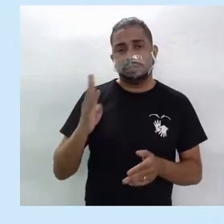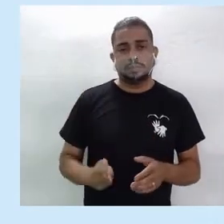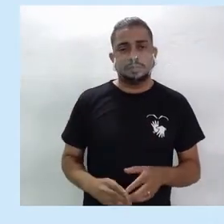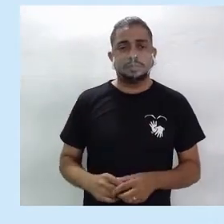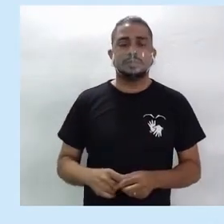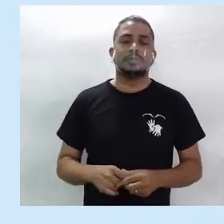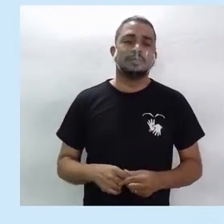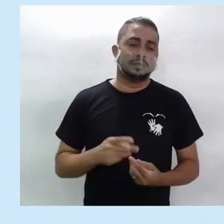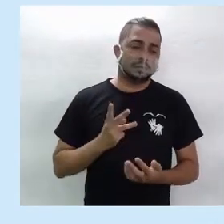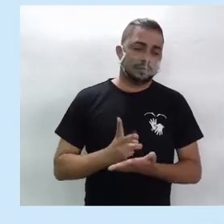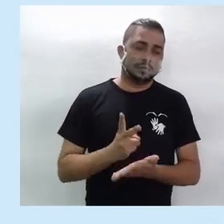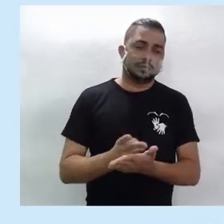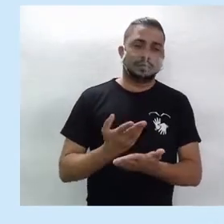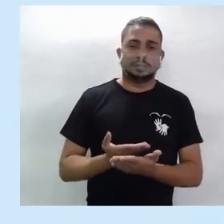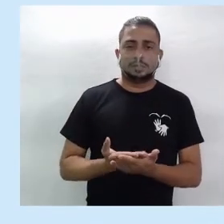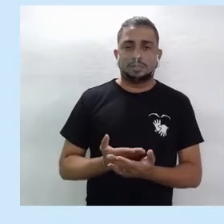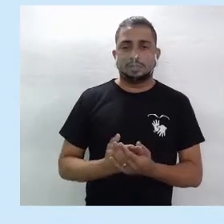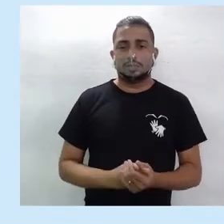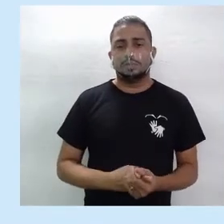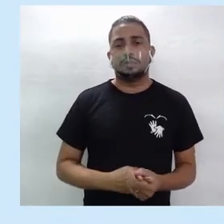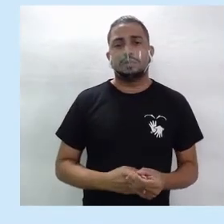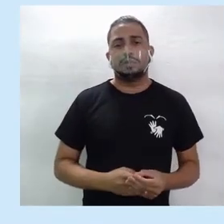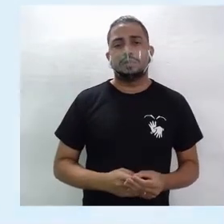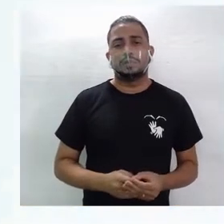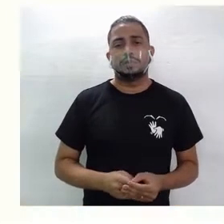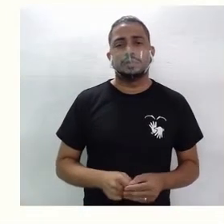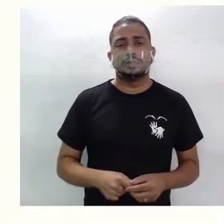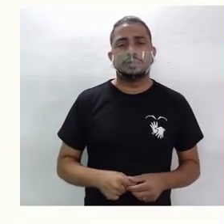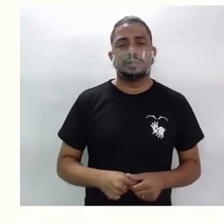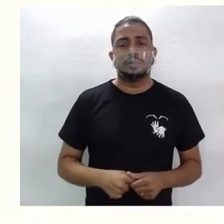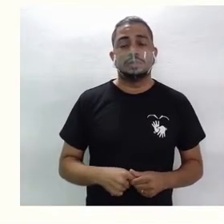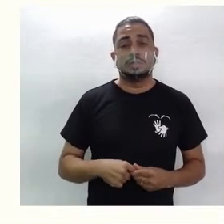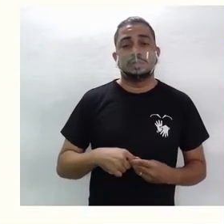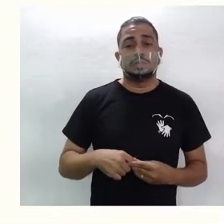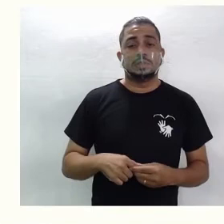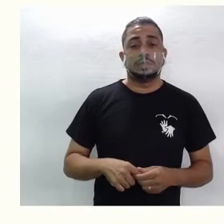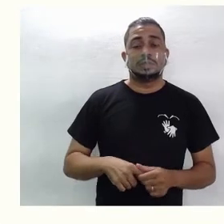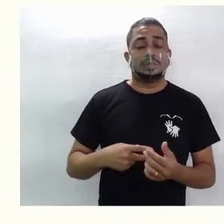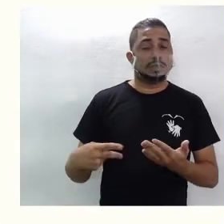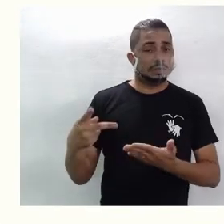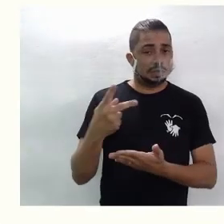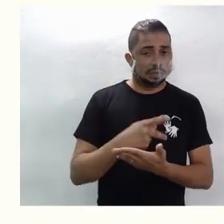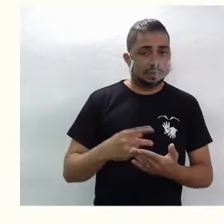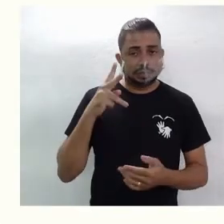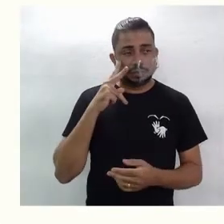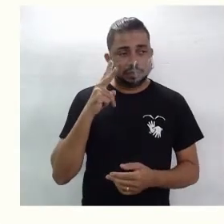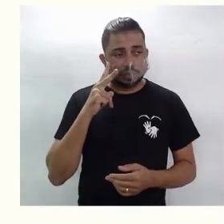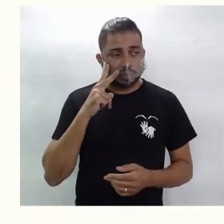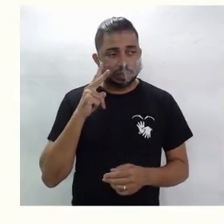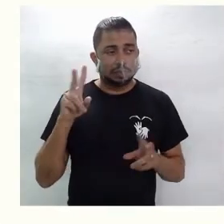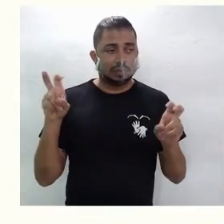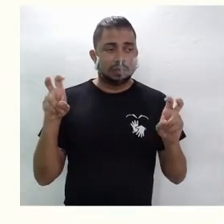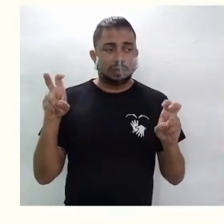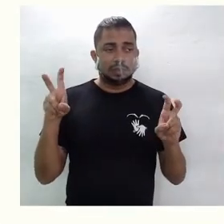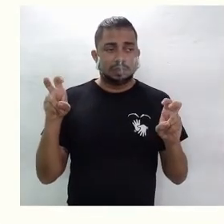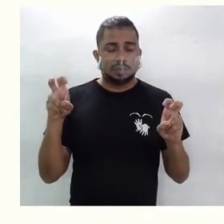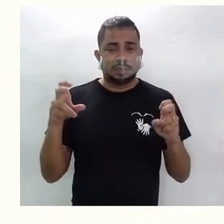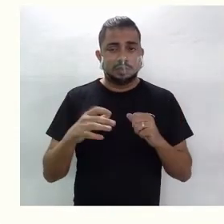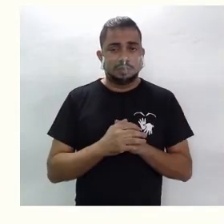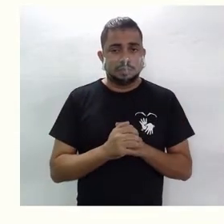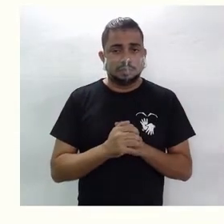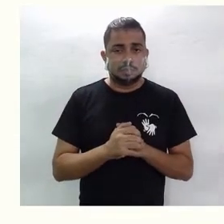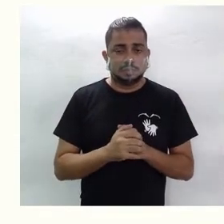tá? Vamos continuar nossa aula. Olha na tela mais uma vez. Nesse próximo mapa, a gente vê como tema